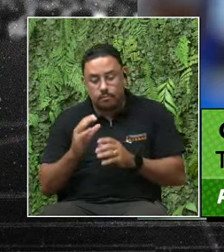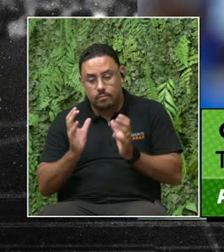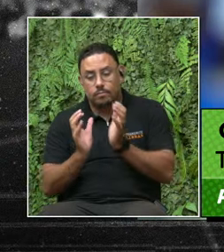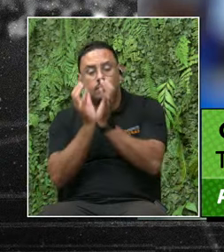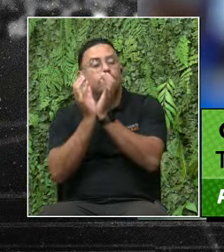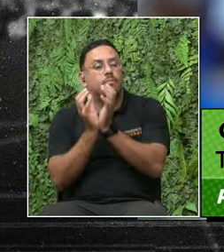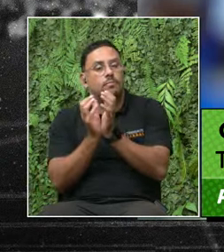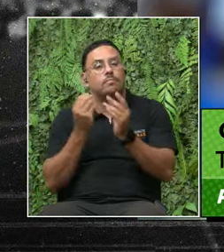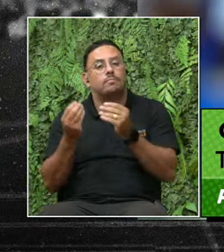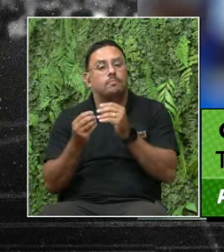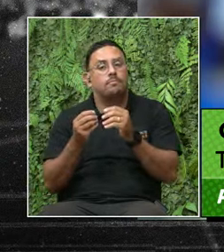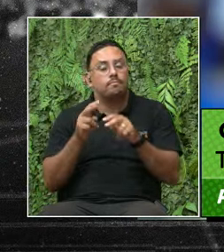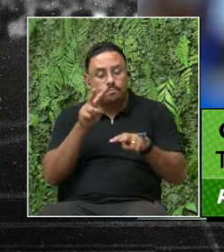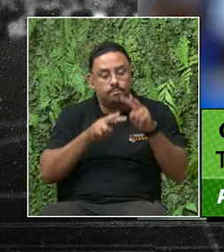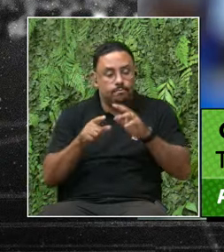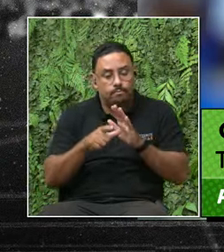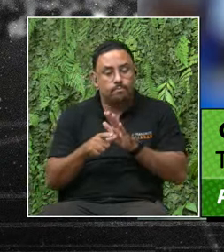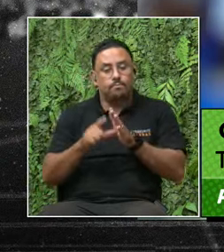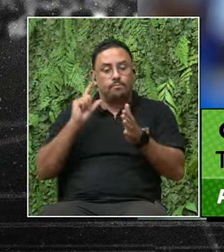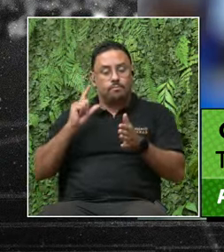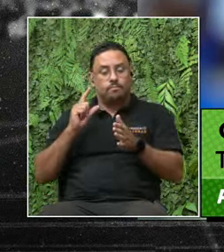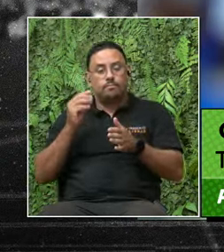per priamente